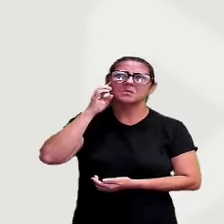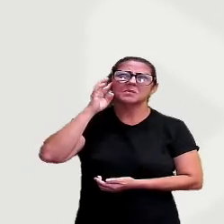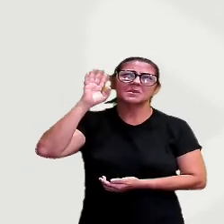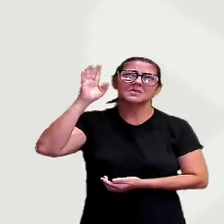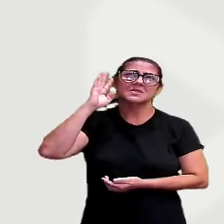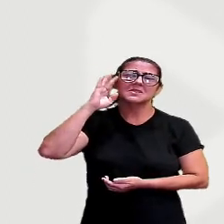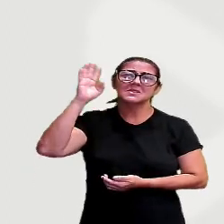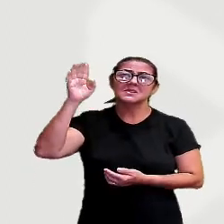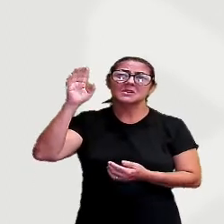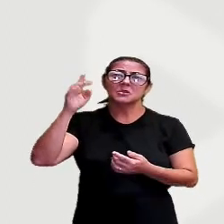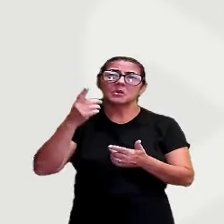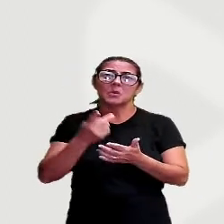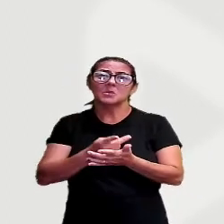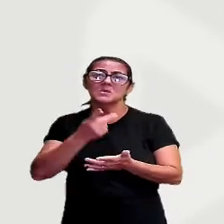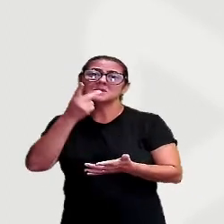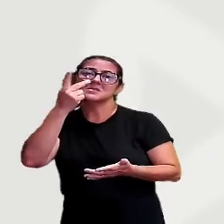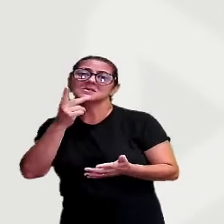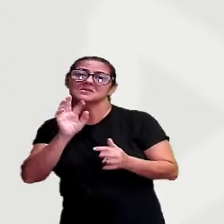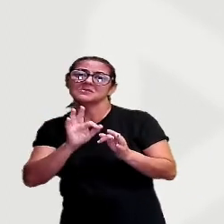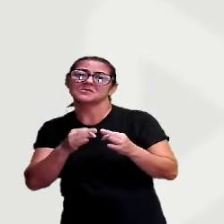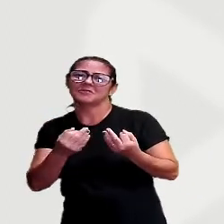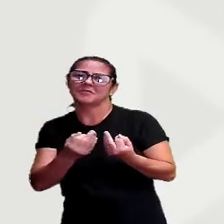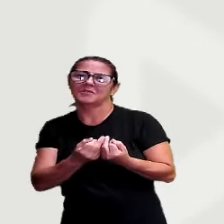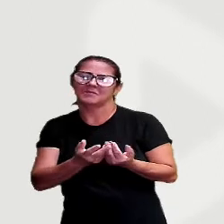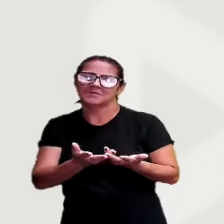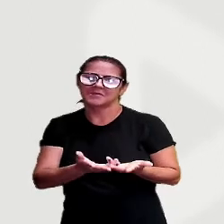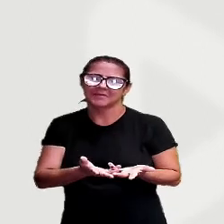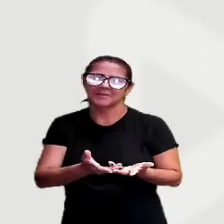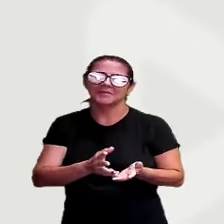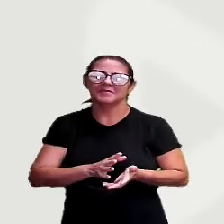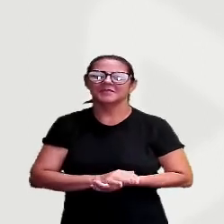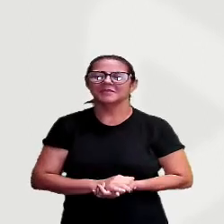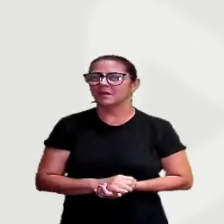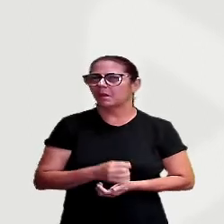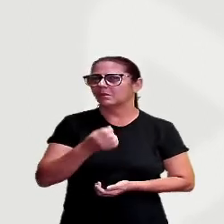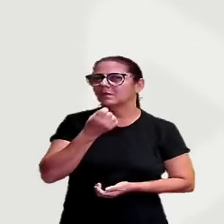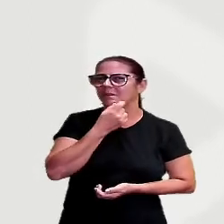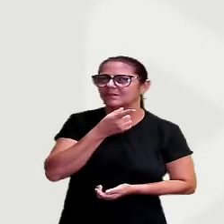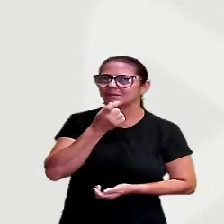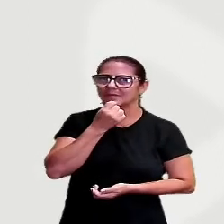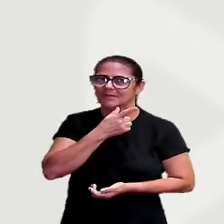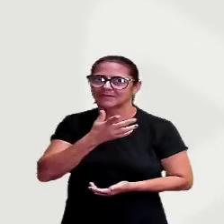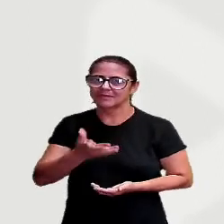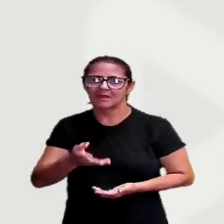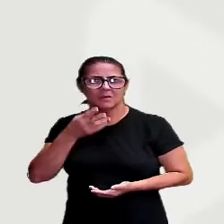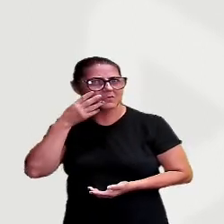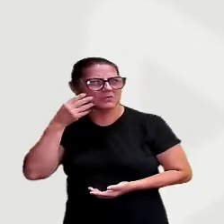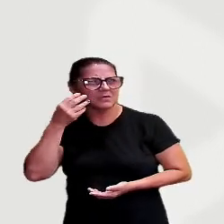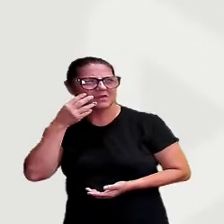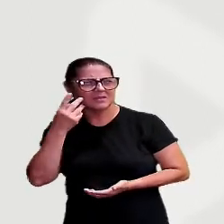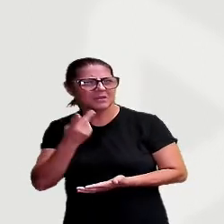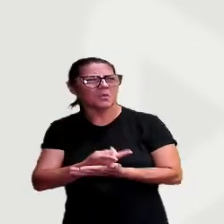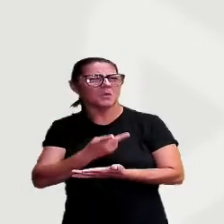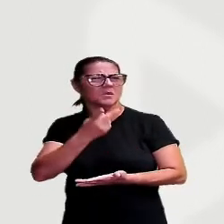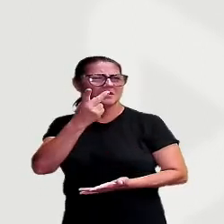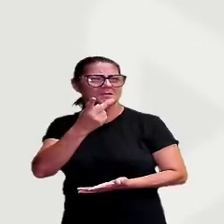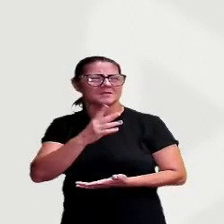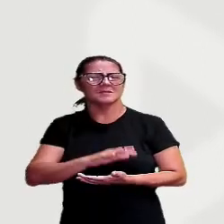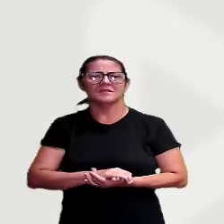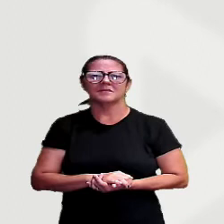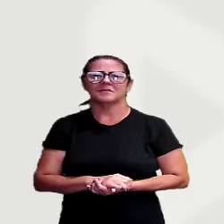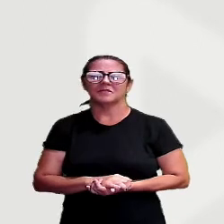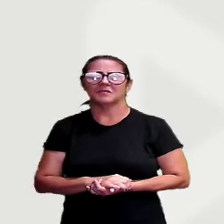está associando a algo que realmente aconteceu. Ou seja, está sendo bem irônico com uma situação em que havia acontecido com